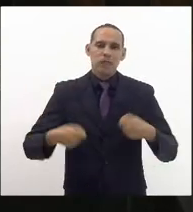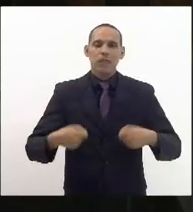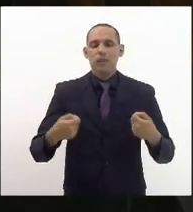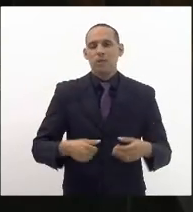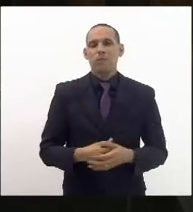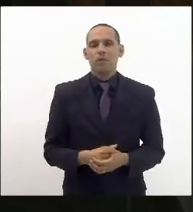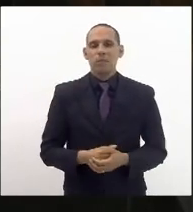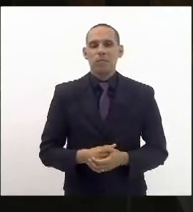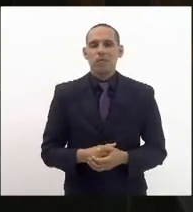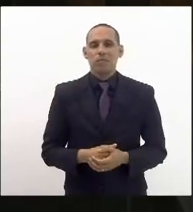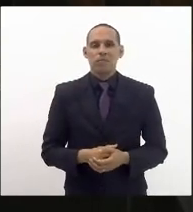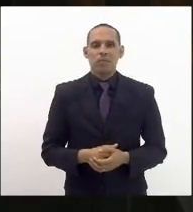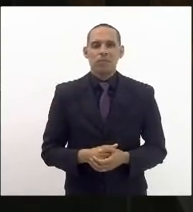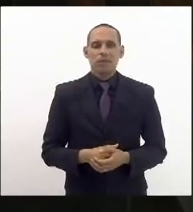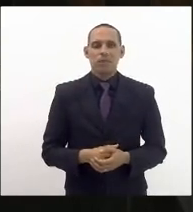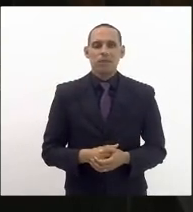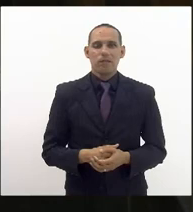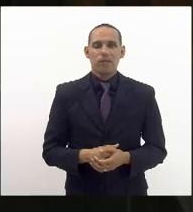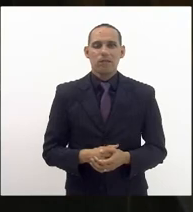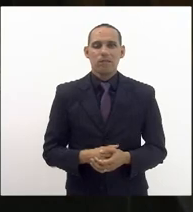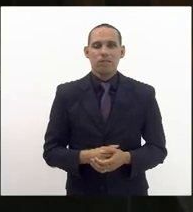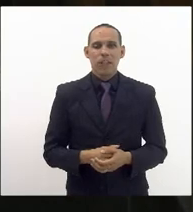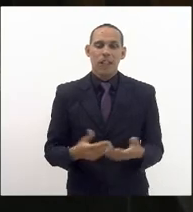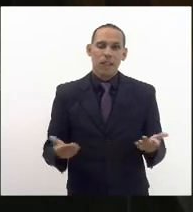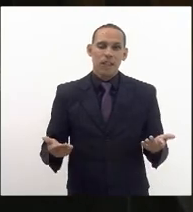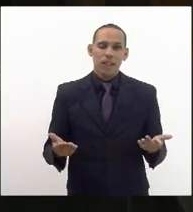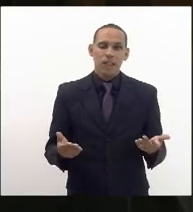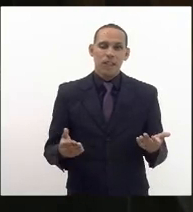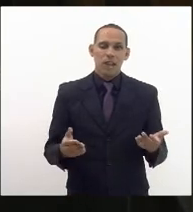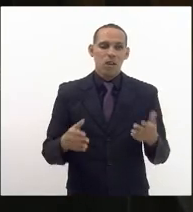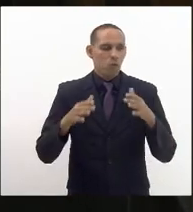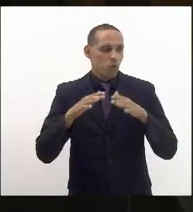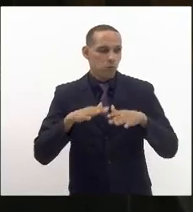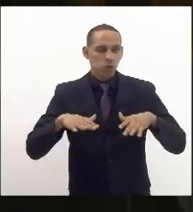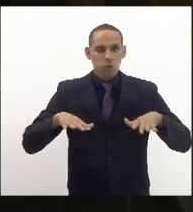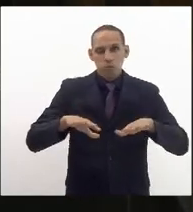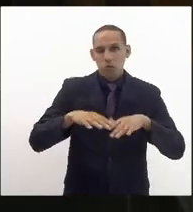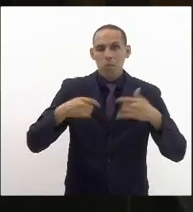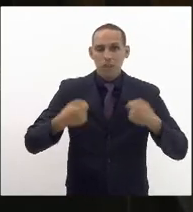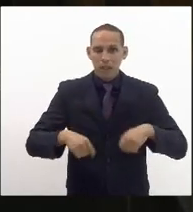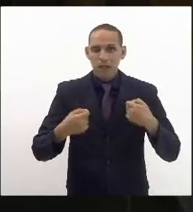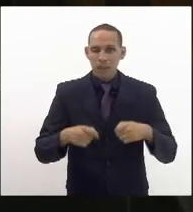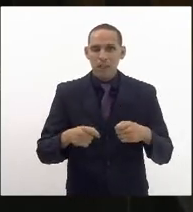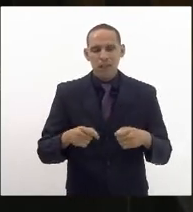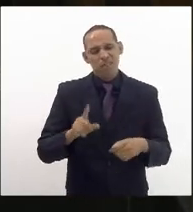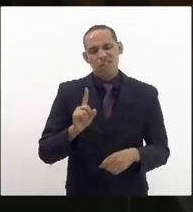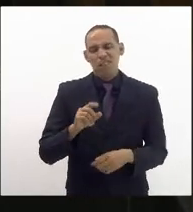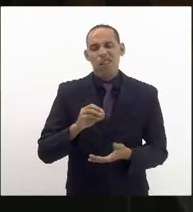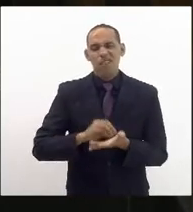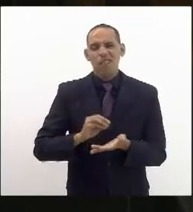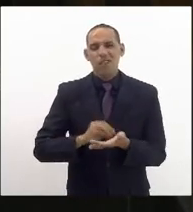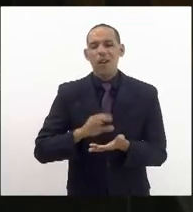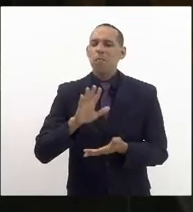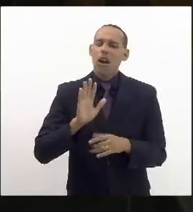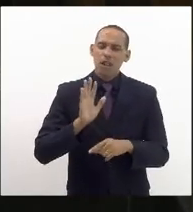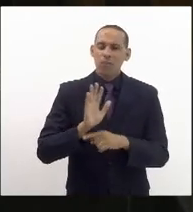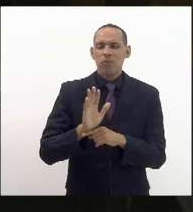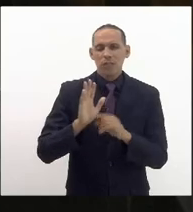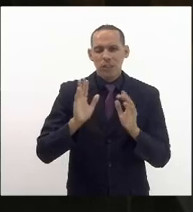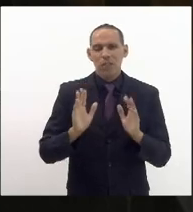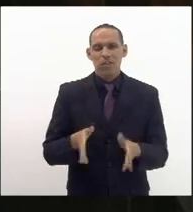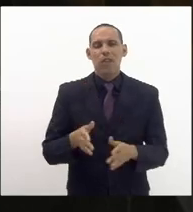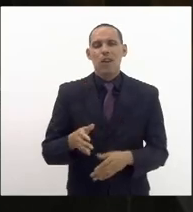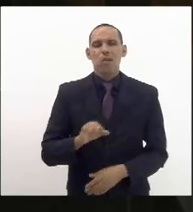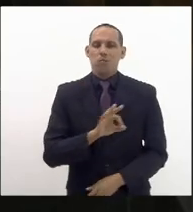de certa forma, ainda que não complete toda a necessidade da polícia, mas será de grande valia a nossa